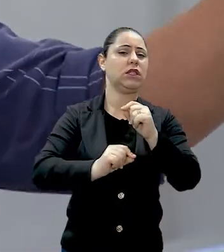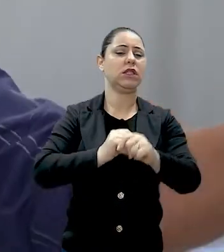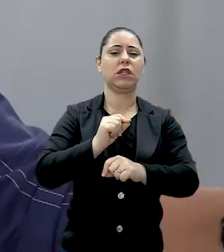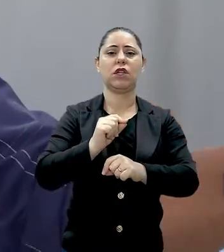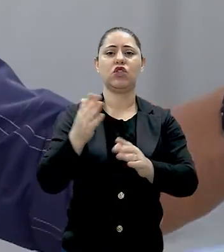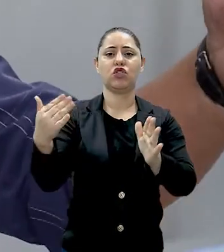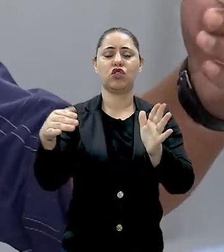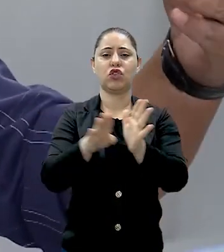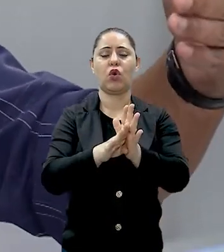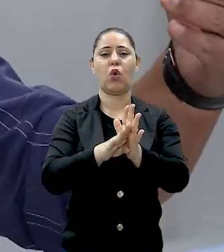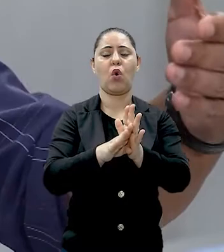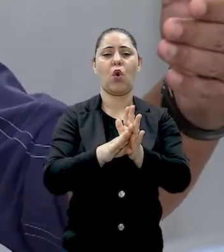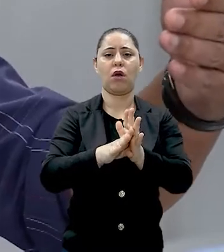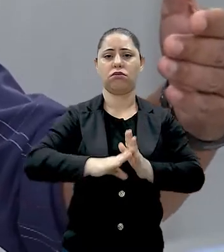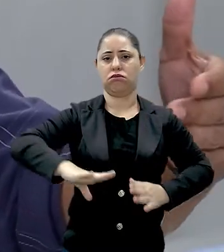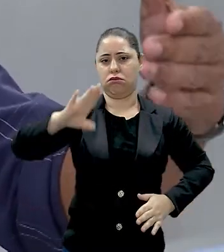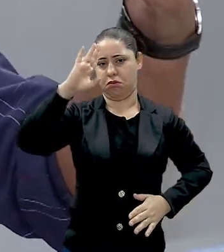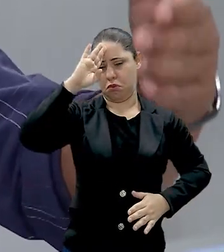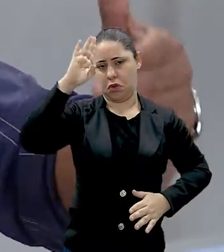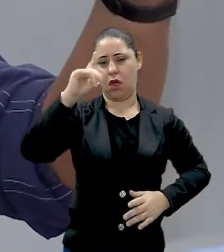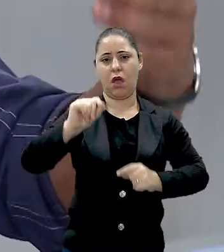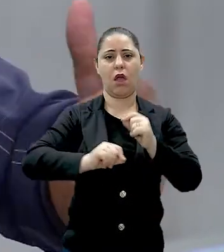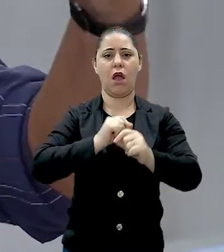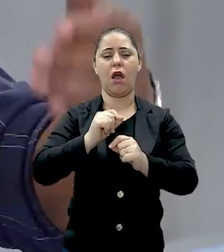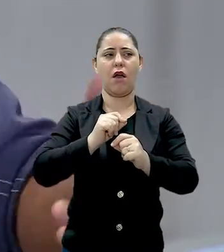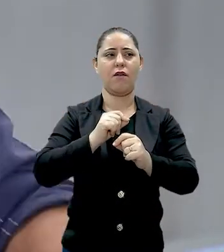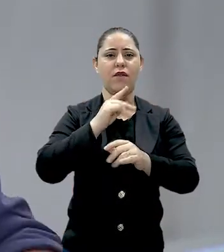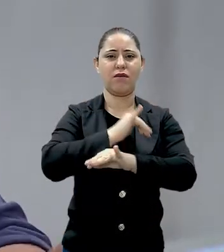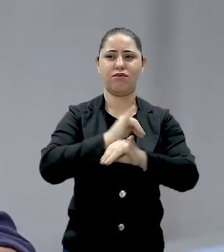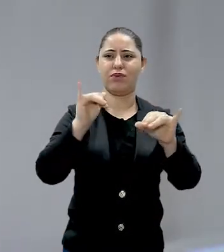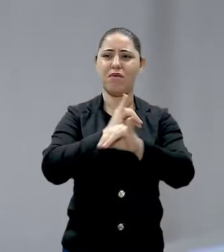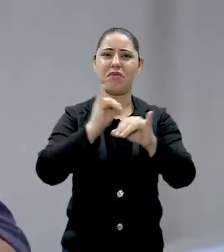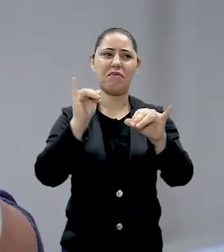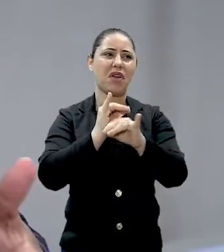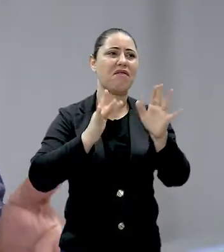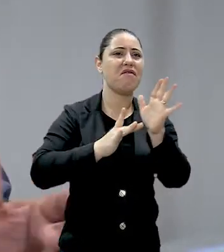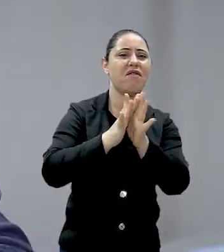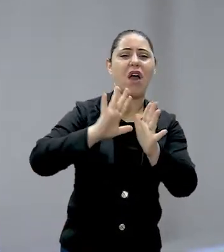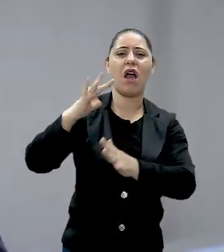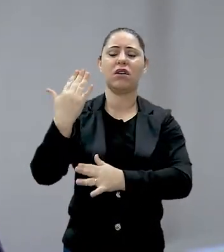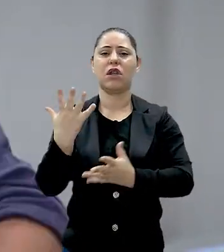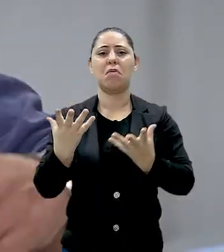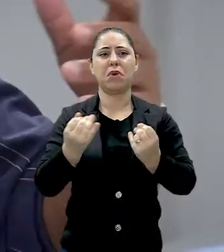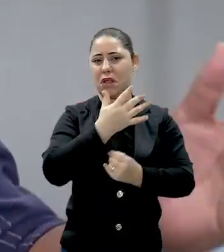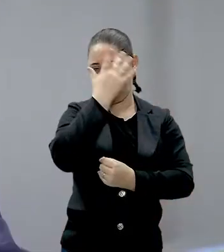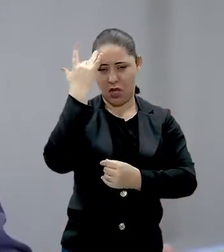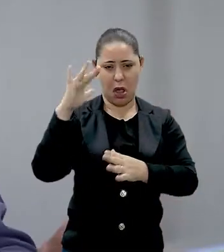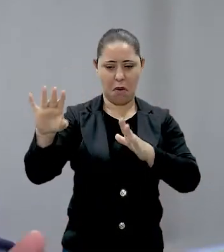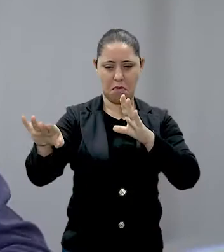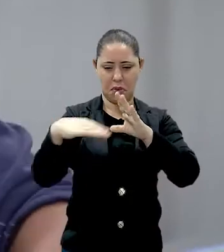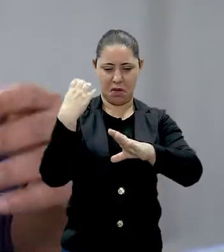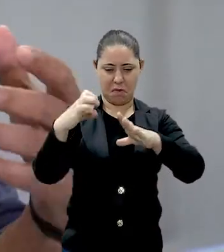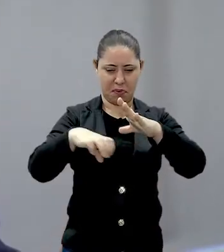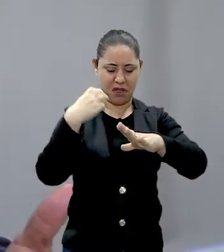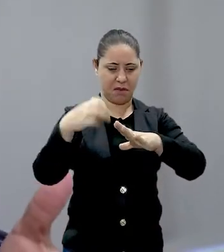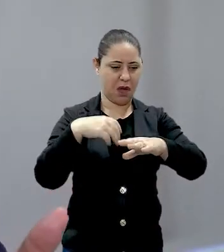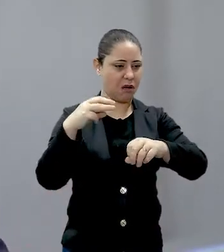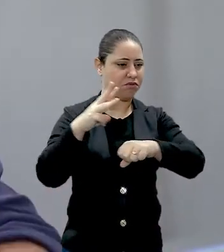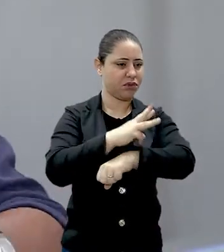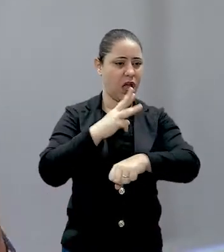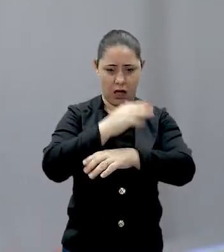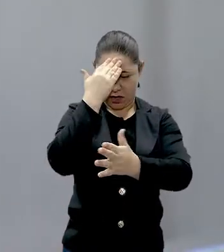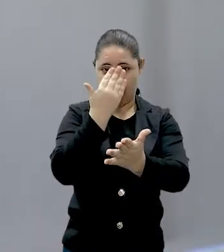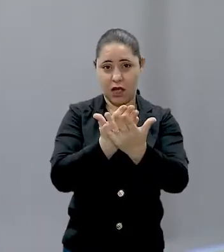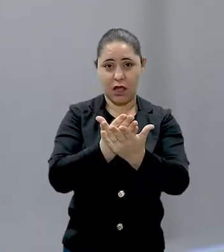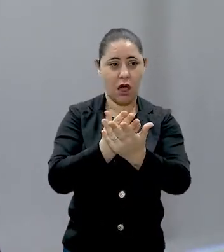que chegou no Comando Central do Brasil por produção de vídeo com mentira, por fake news, que um monte de gente recebeu um monte de